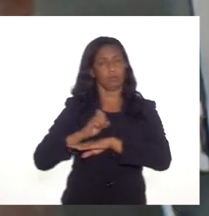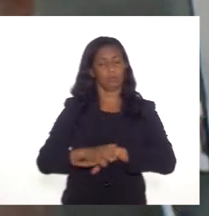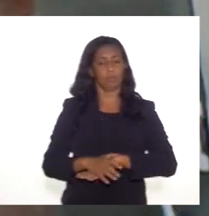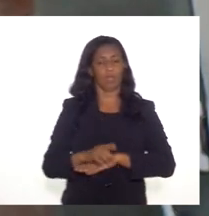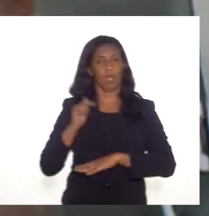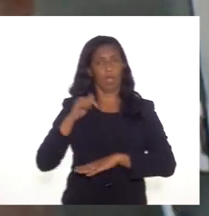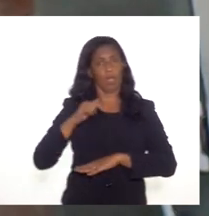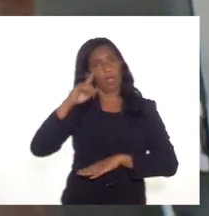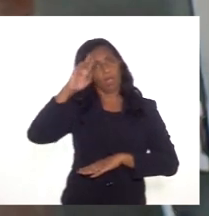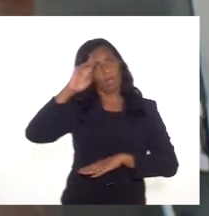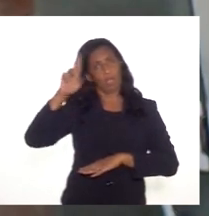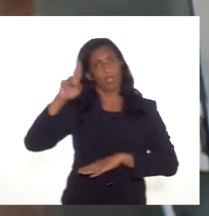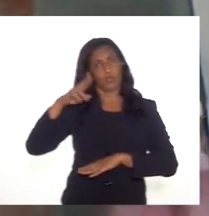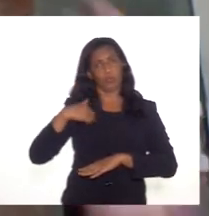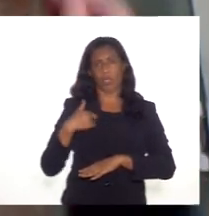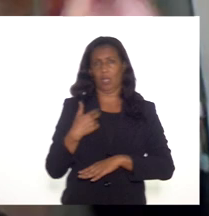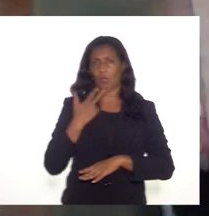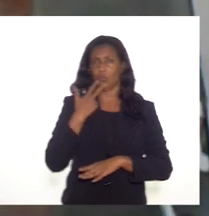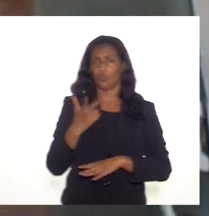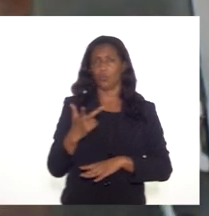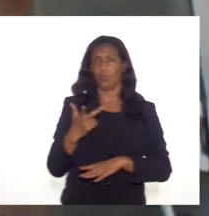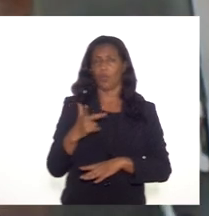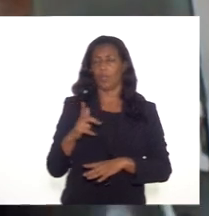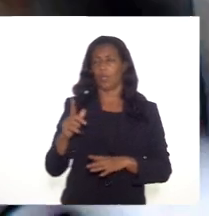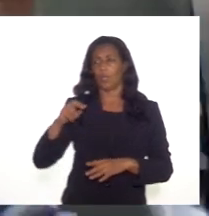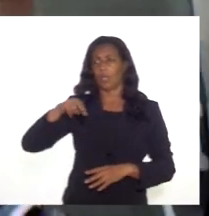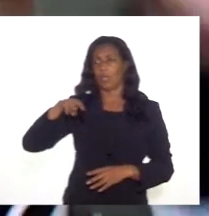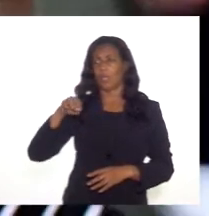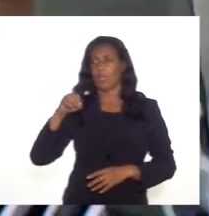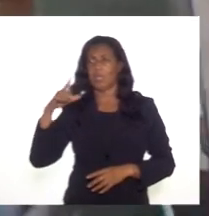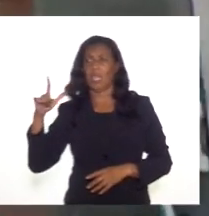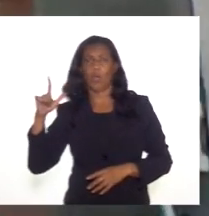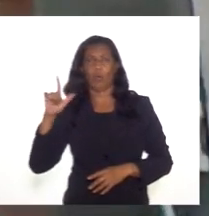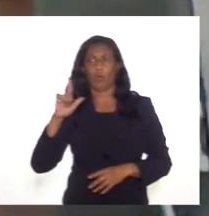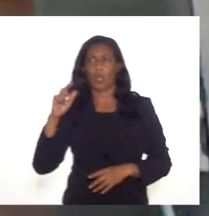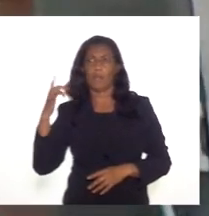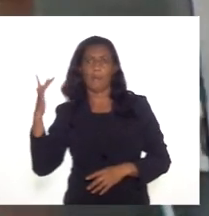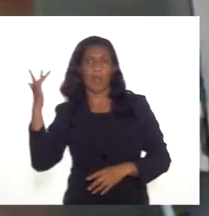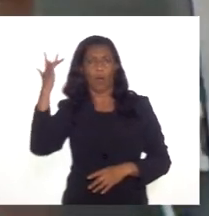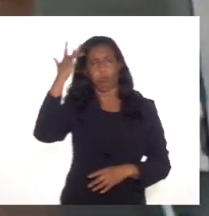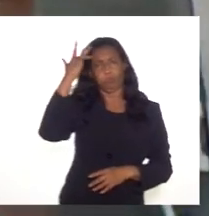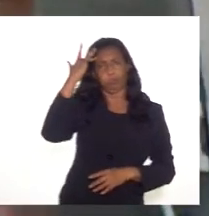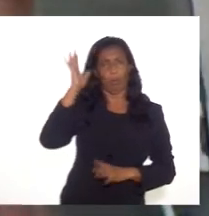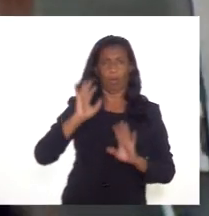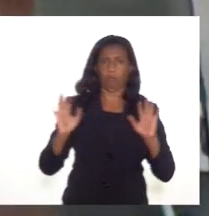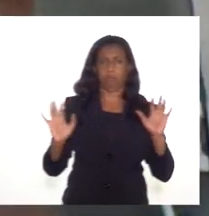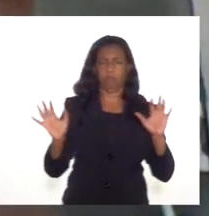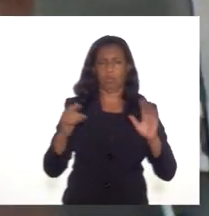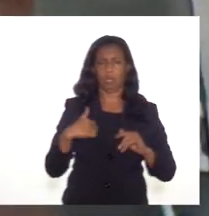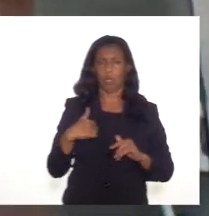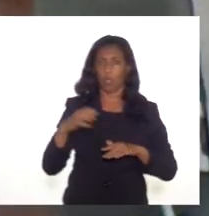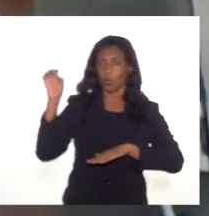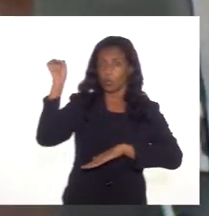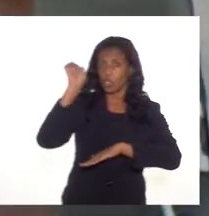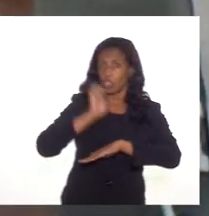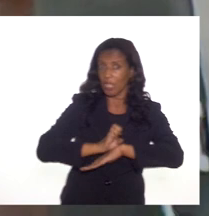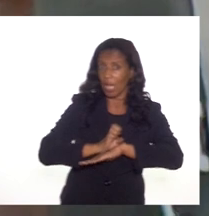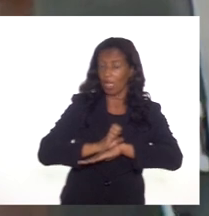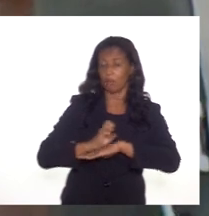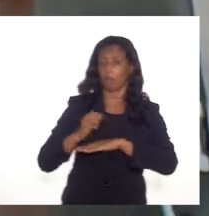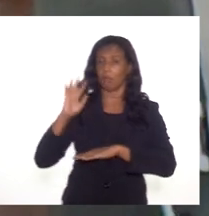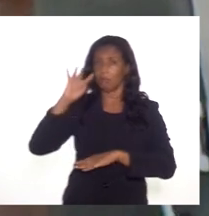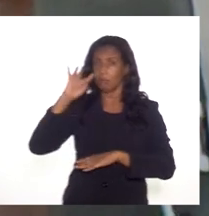Eu não estou aqui colocando em xeque a questão dos neoliberais, do playboys ou não. É o Estado que tem que prover a educação, a